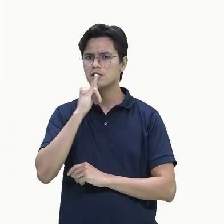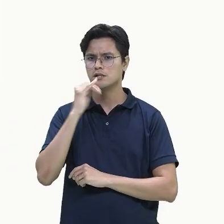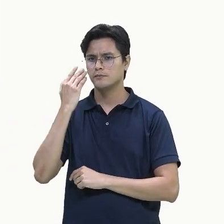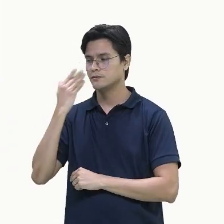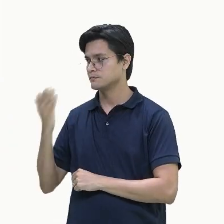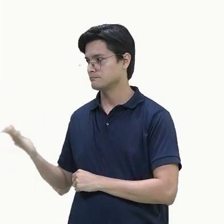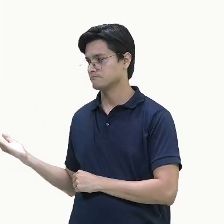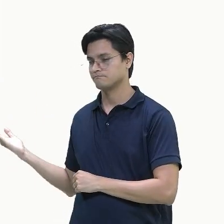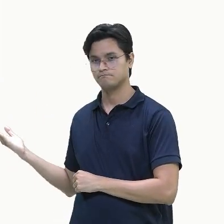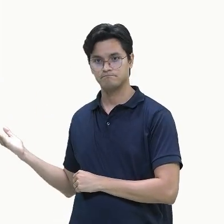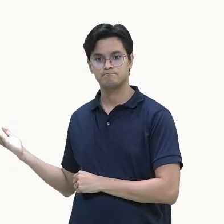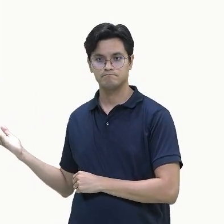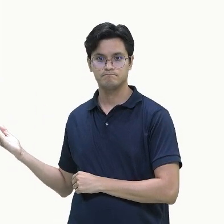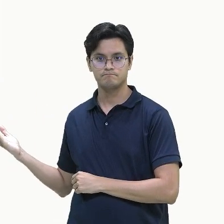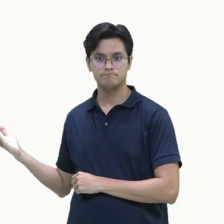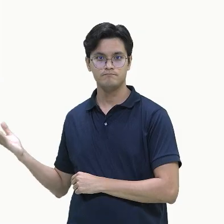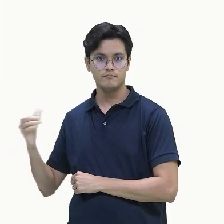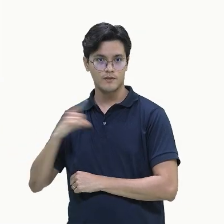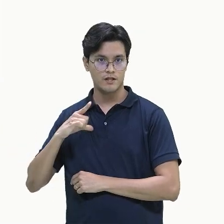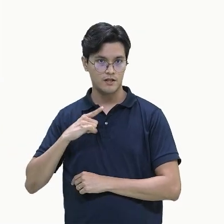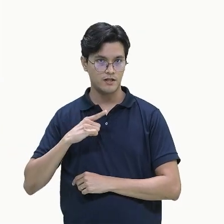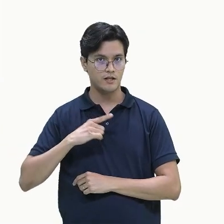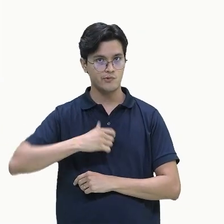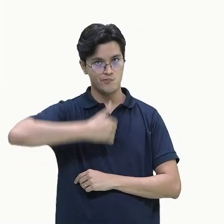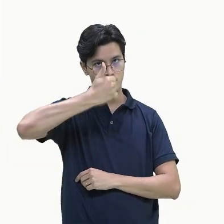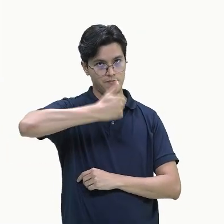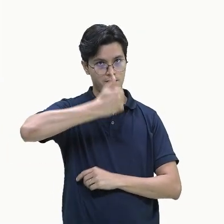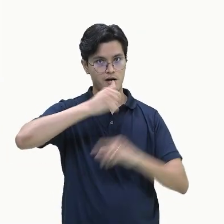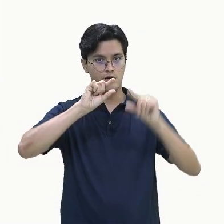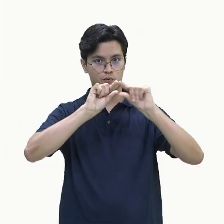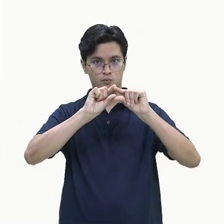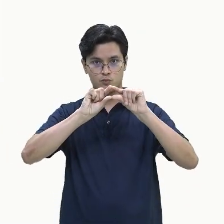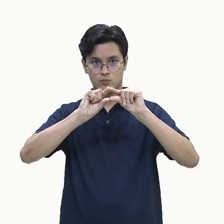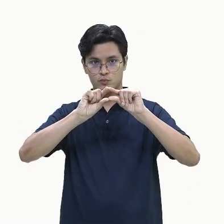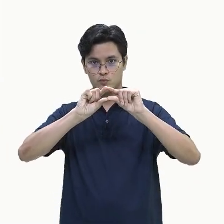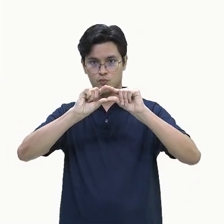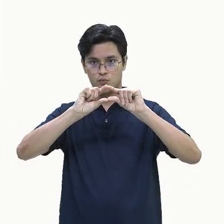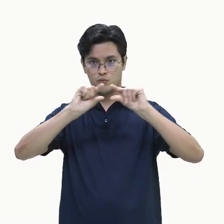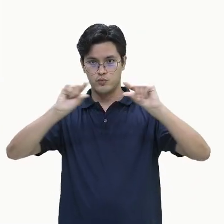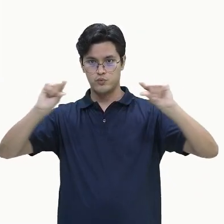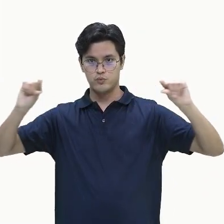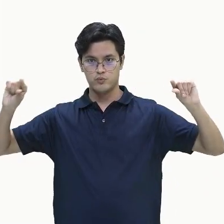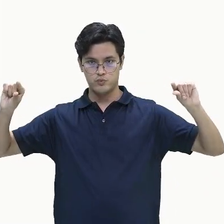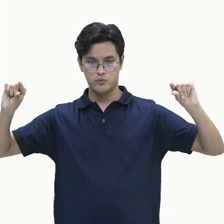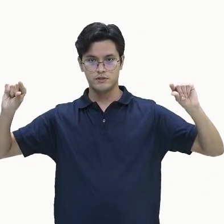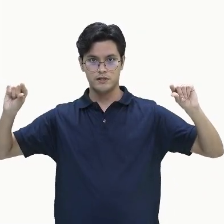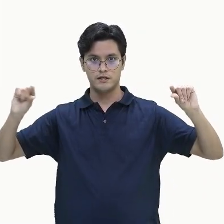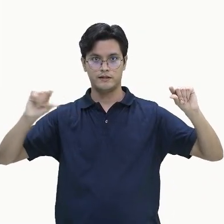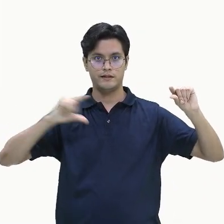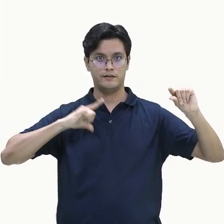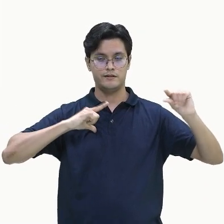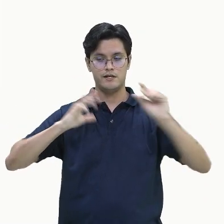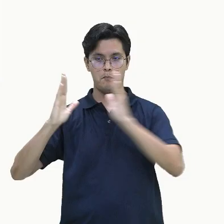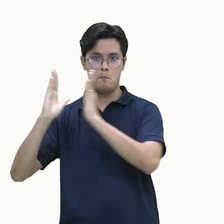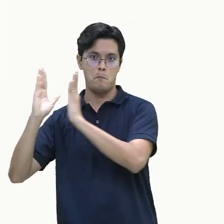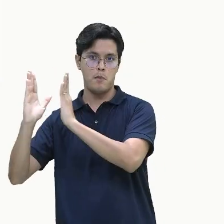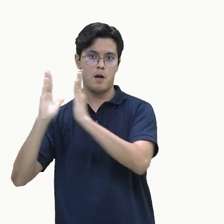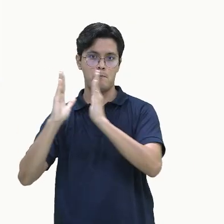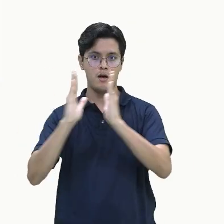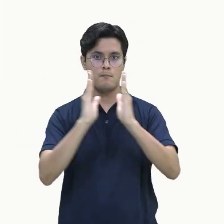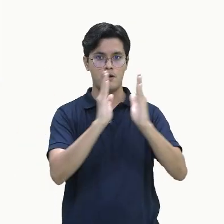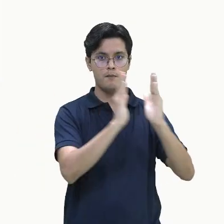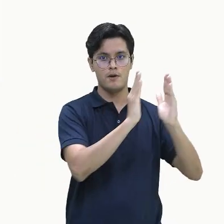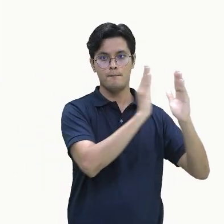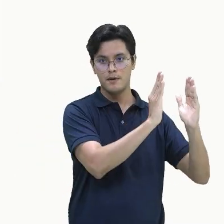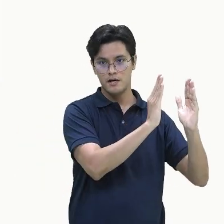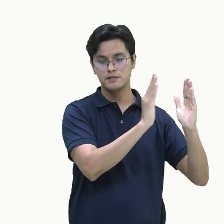aí, de forma primária, tá? Que é quando ele está em sequência, tem esses aminoácidos se juntaram e